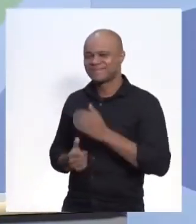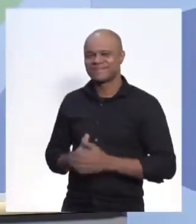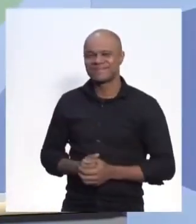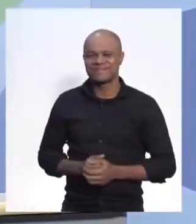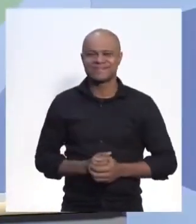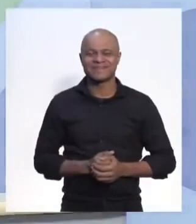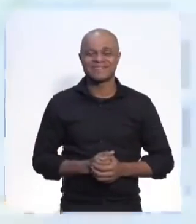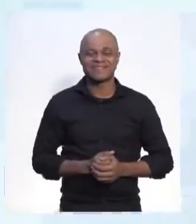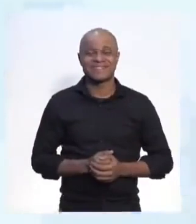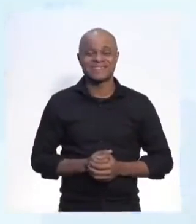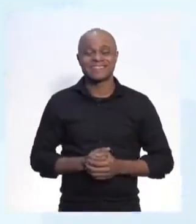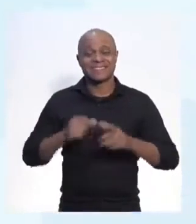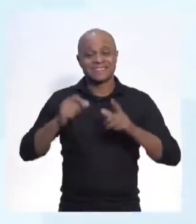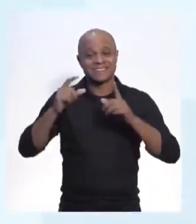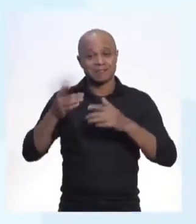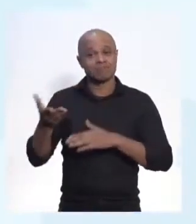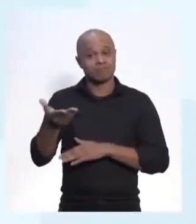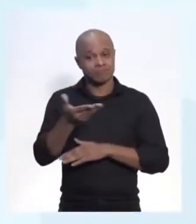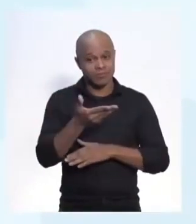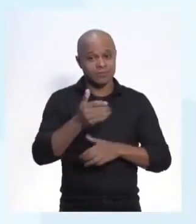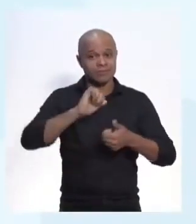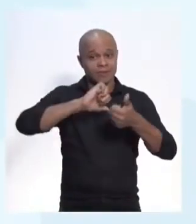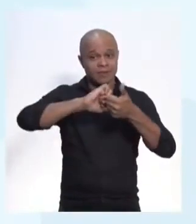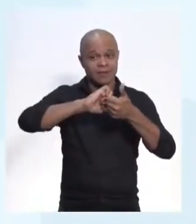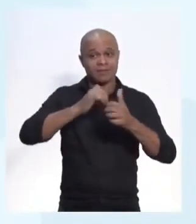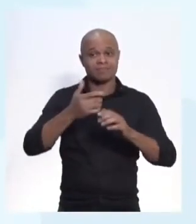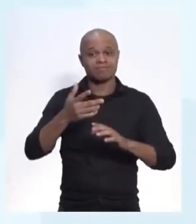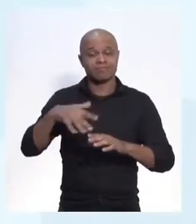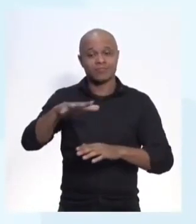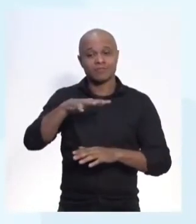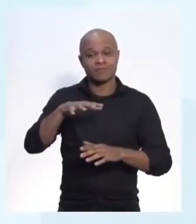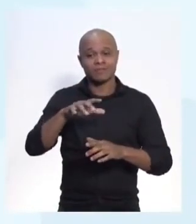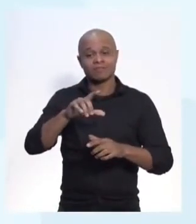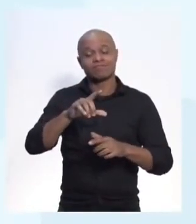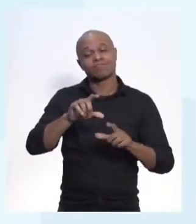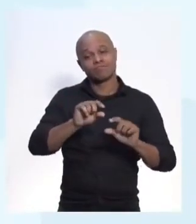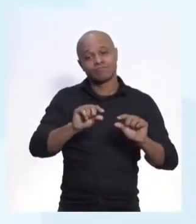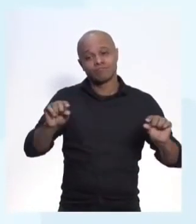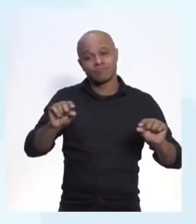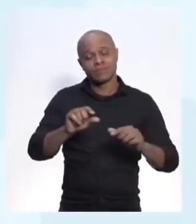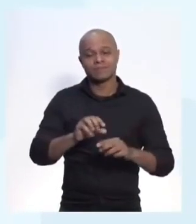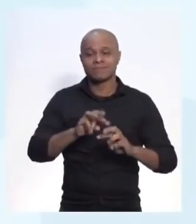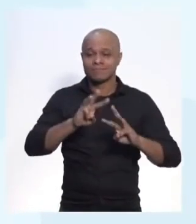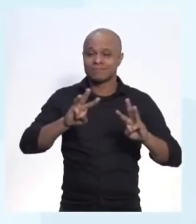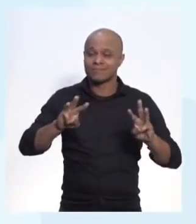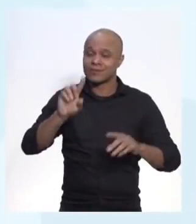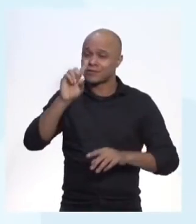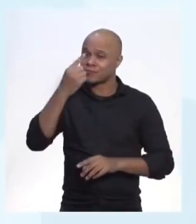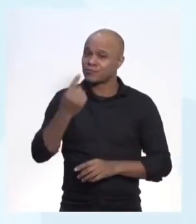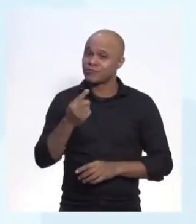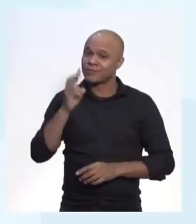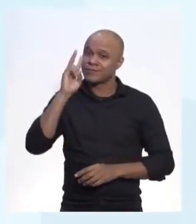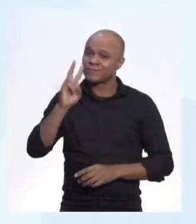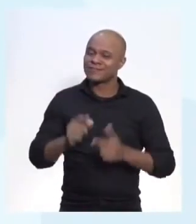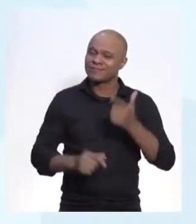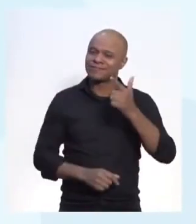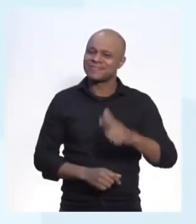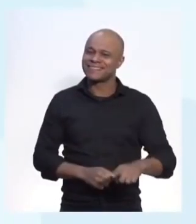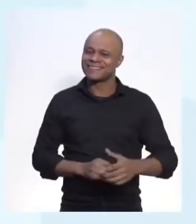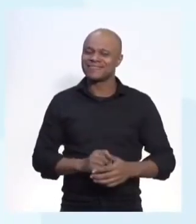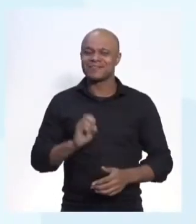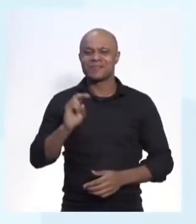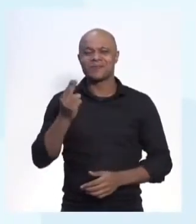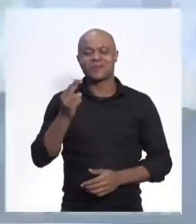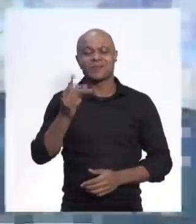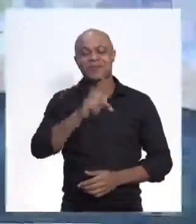esqueça de avaliar a nossa aula através do QR Code ou do link. Se tiver dúvida, reveja a aula no YouTube ou procure o